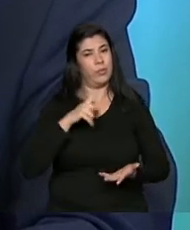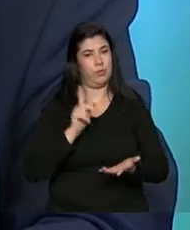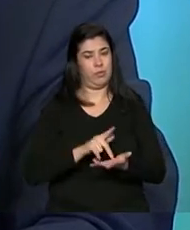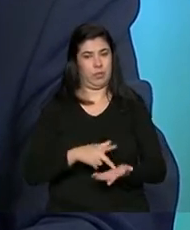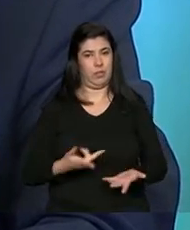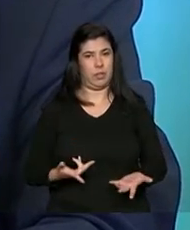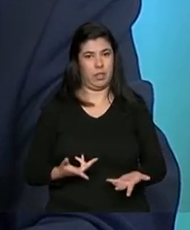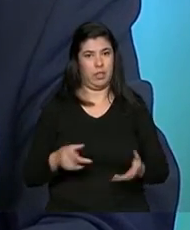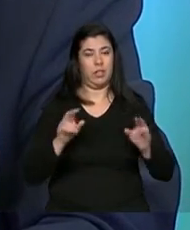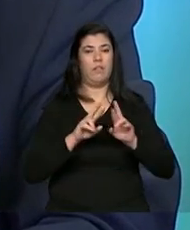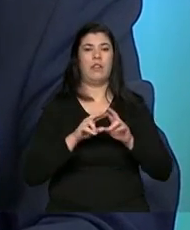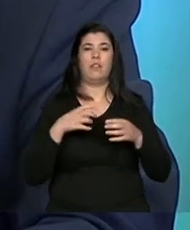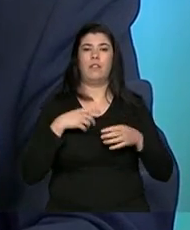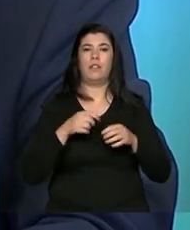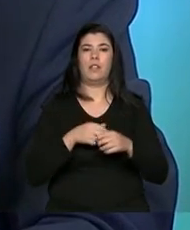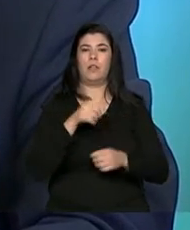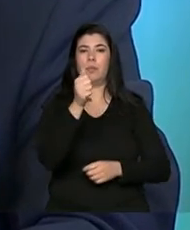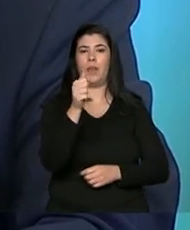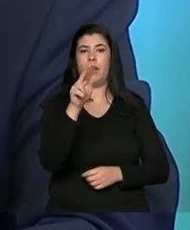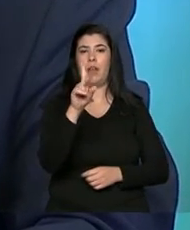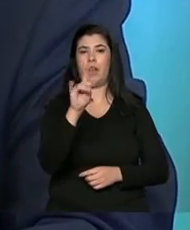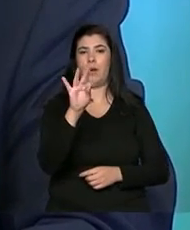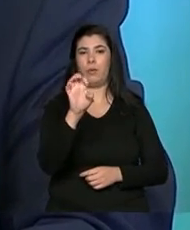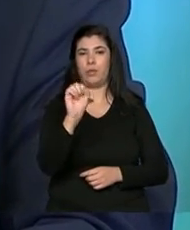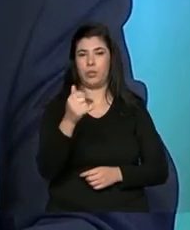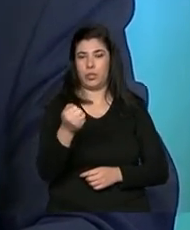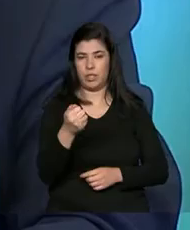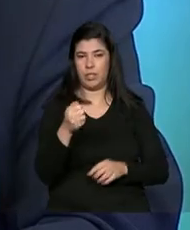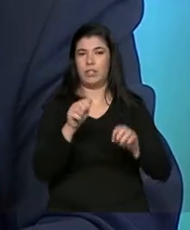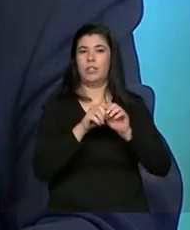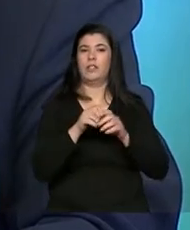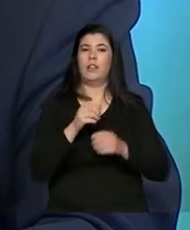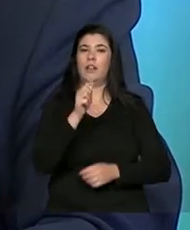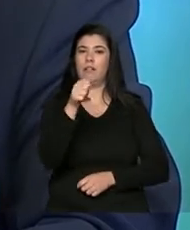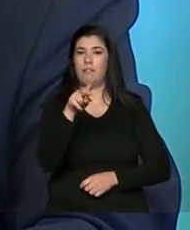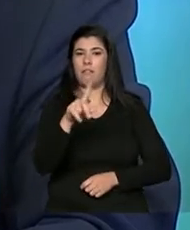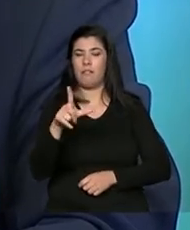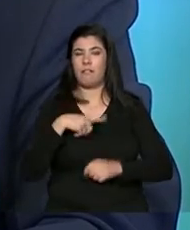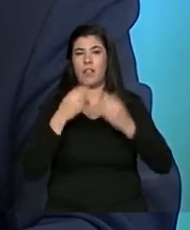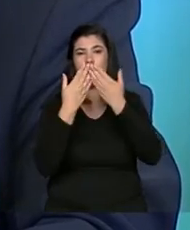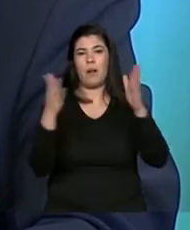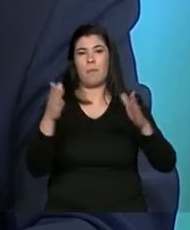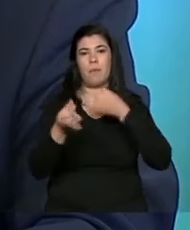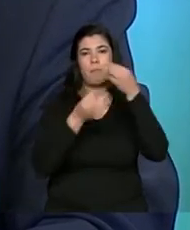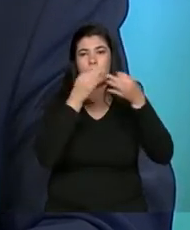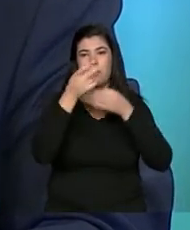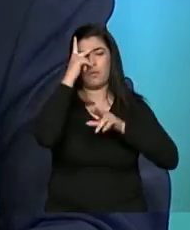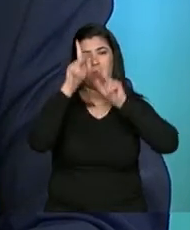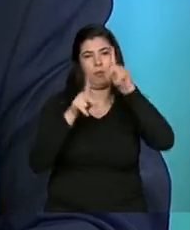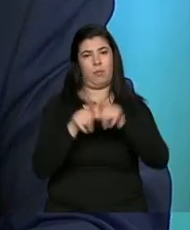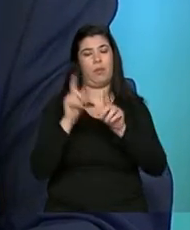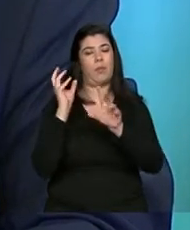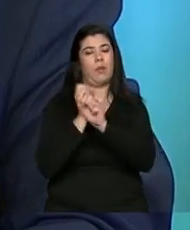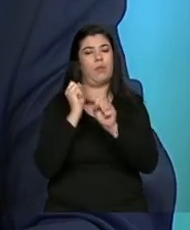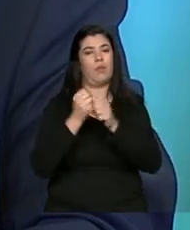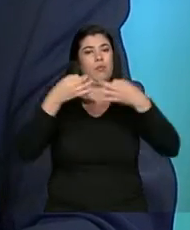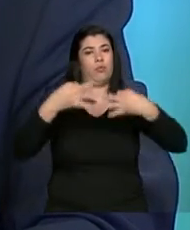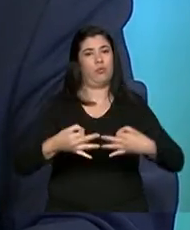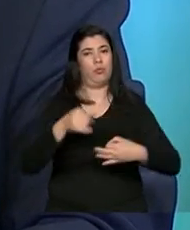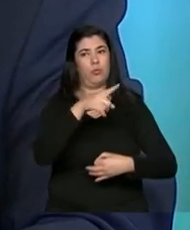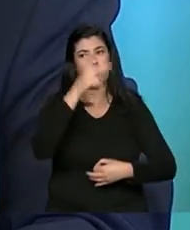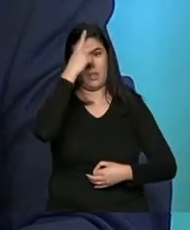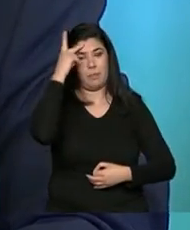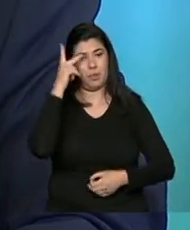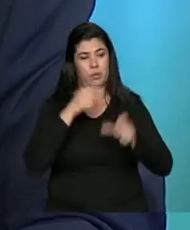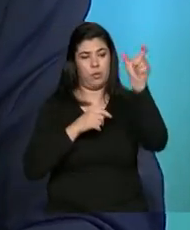a audiência pública para da absoluta transparência nesses números e nesses cálculos e o consumidor saberá porque